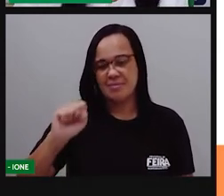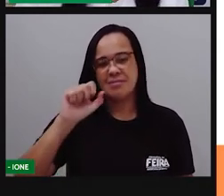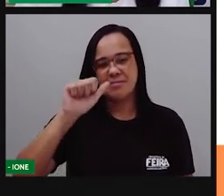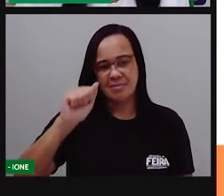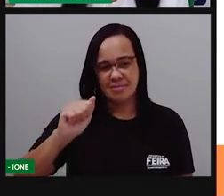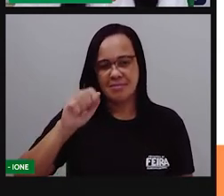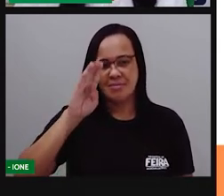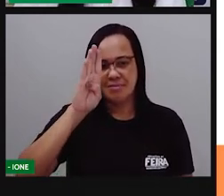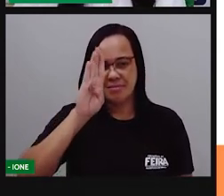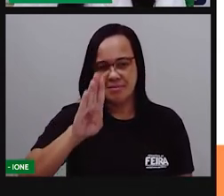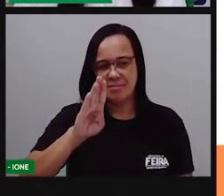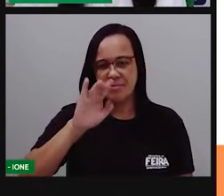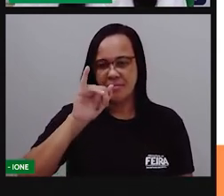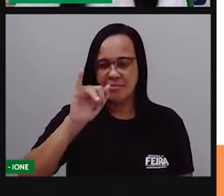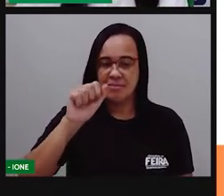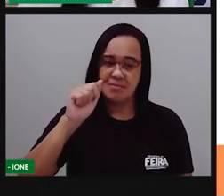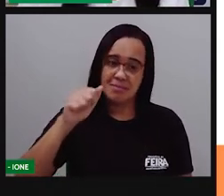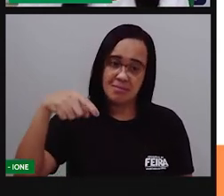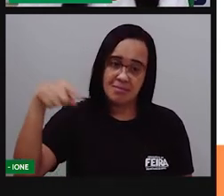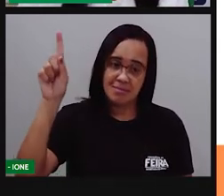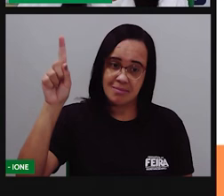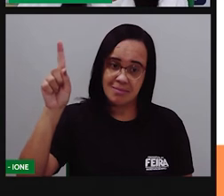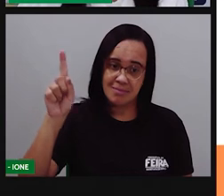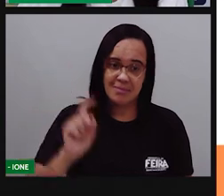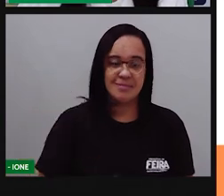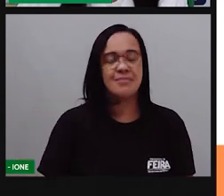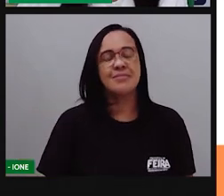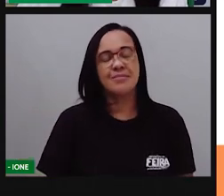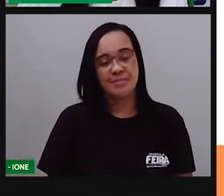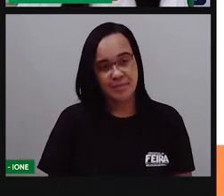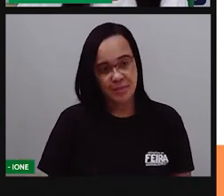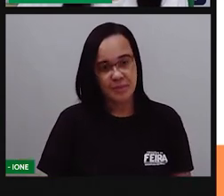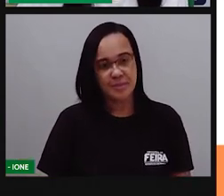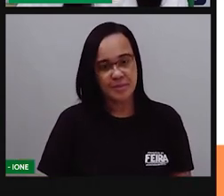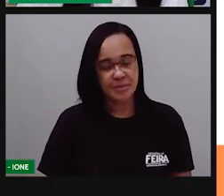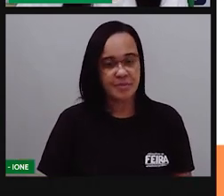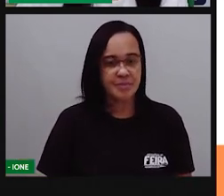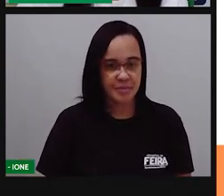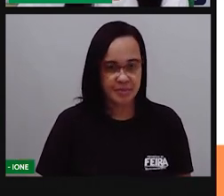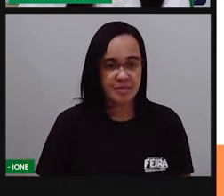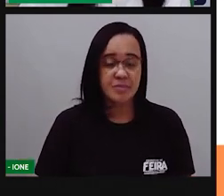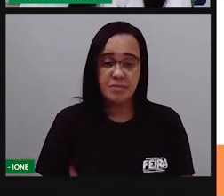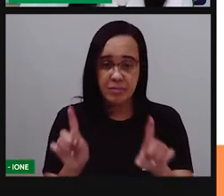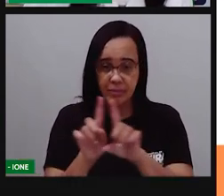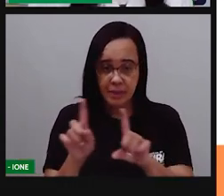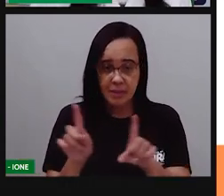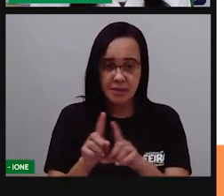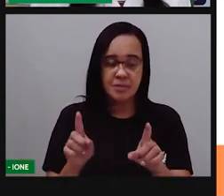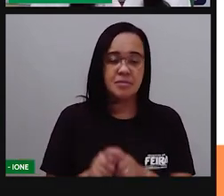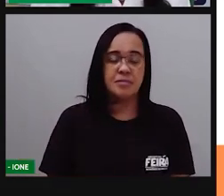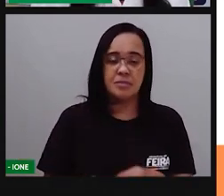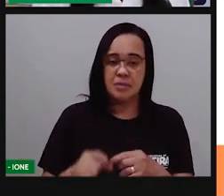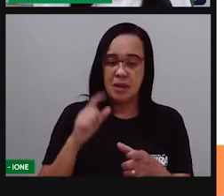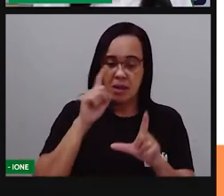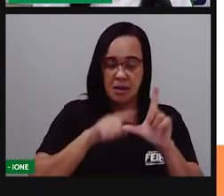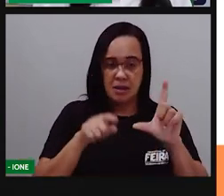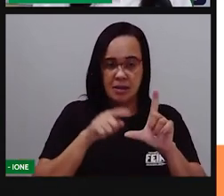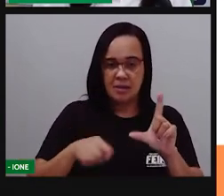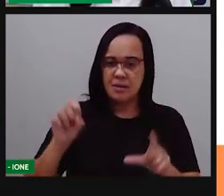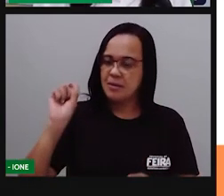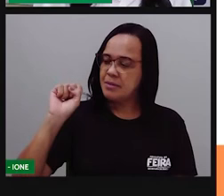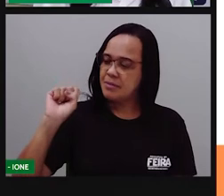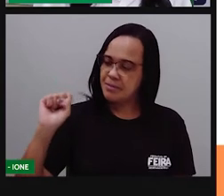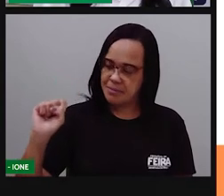sabiá ó tá vindo também iniciado pela letra